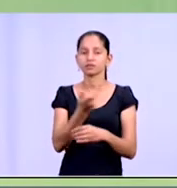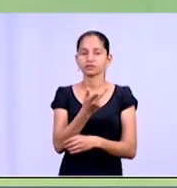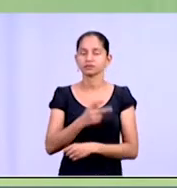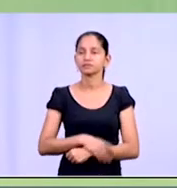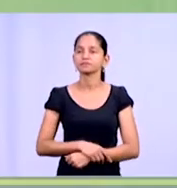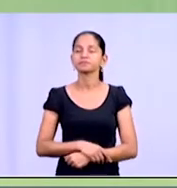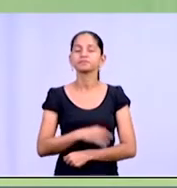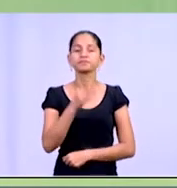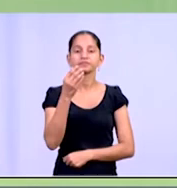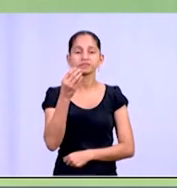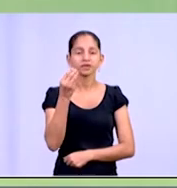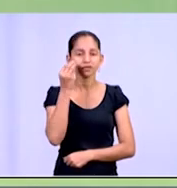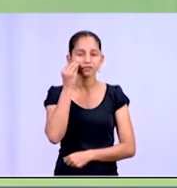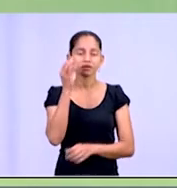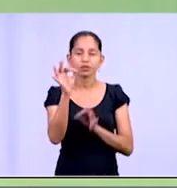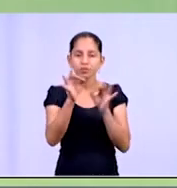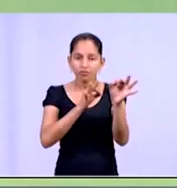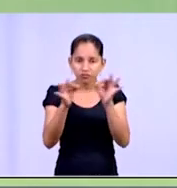gente?